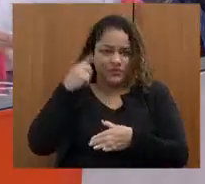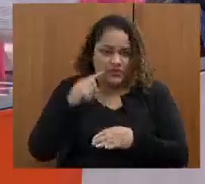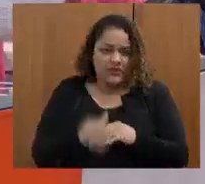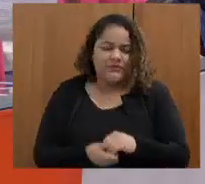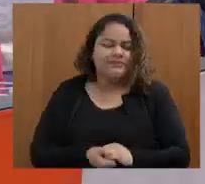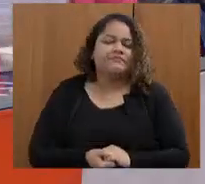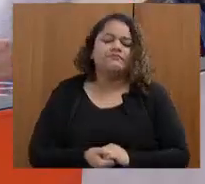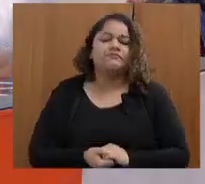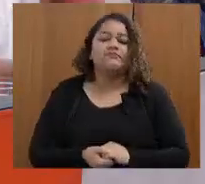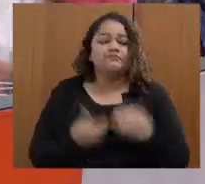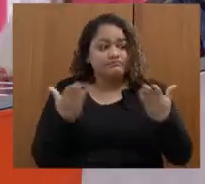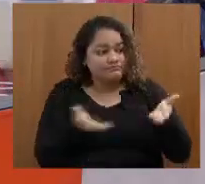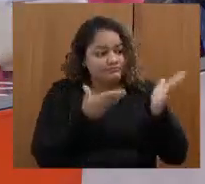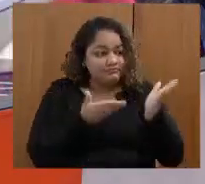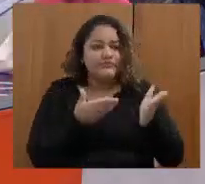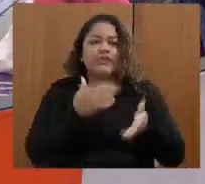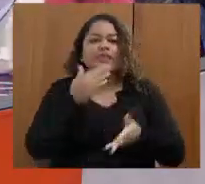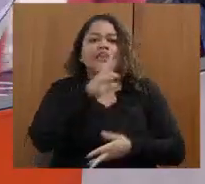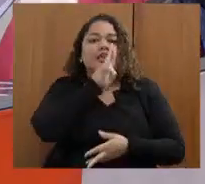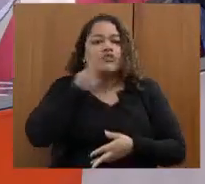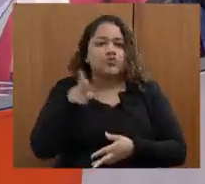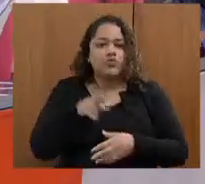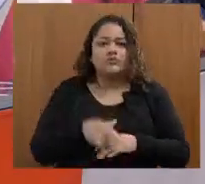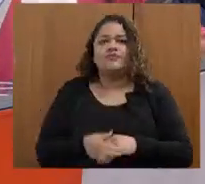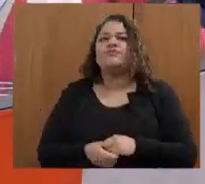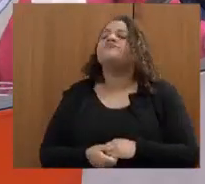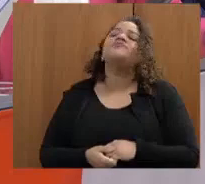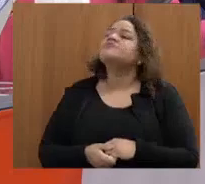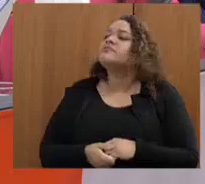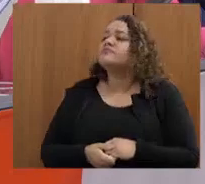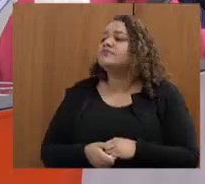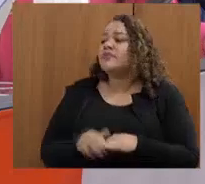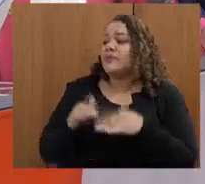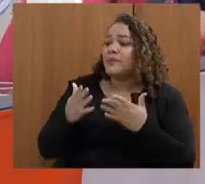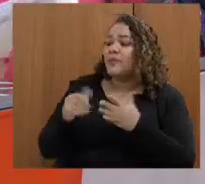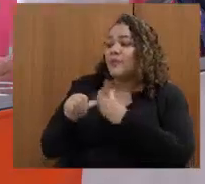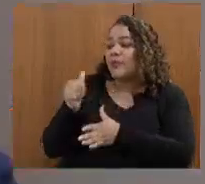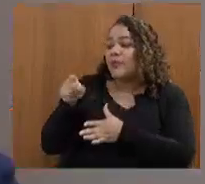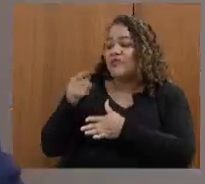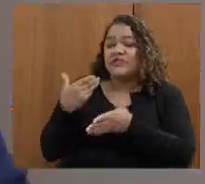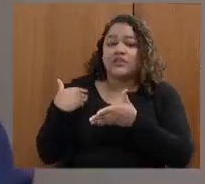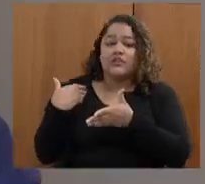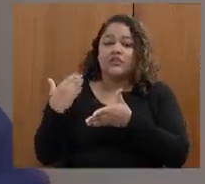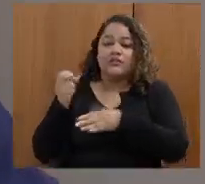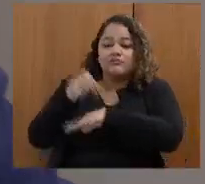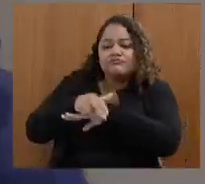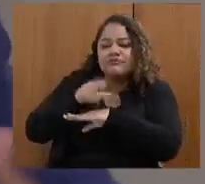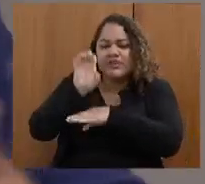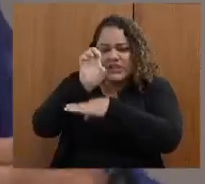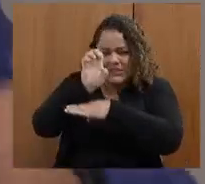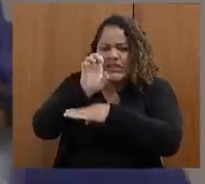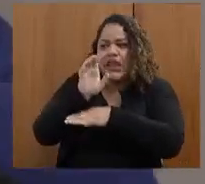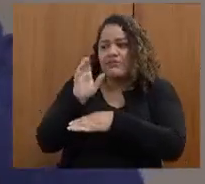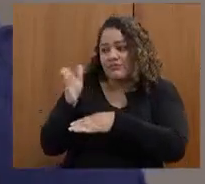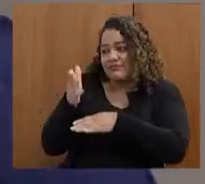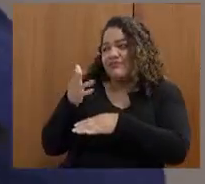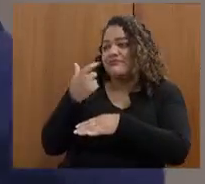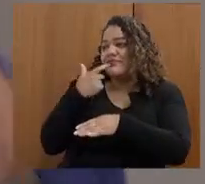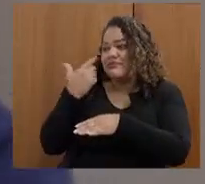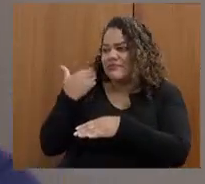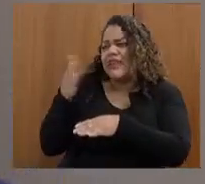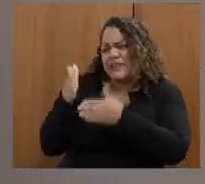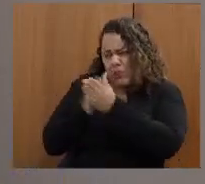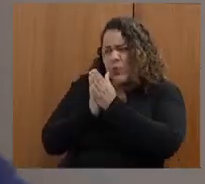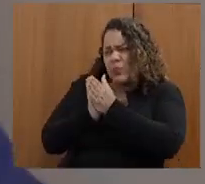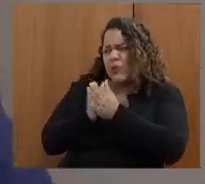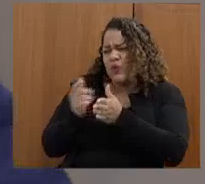primeiro trazer acho que o senhor como chegou agora no estado eu tive convidar pesquisar um